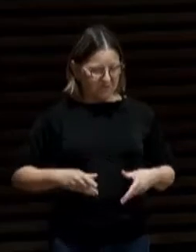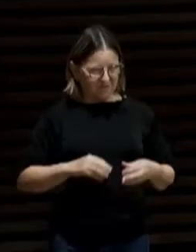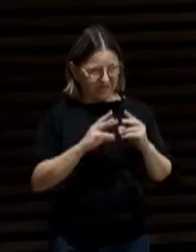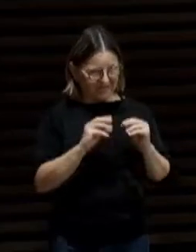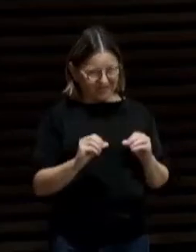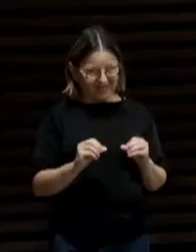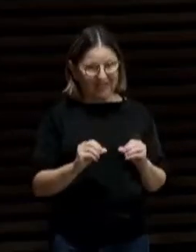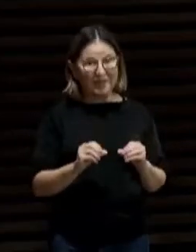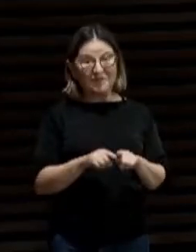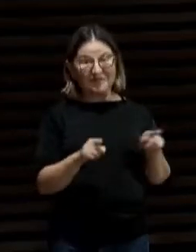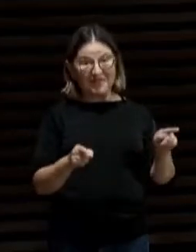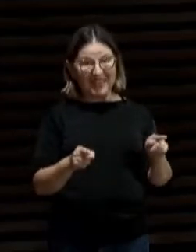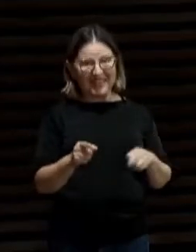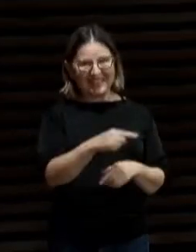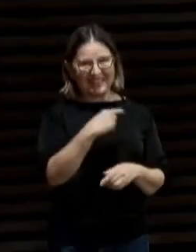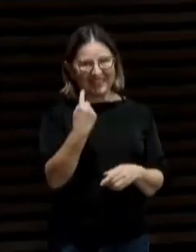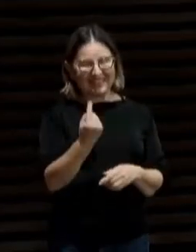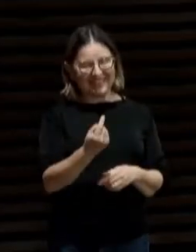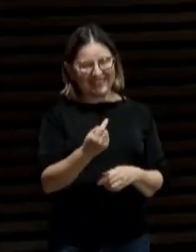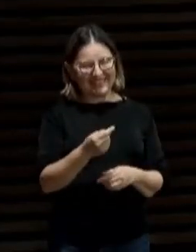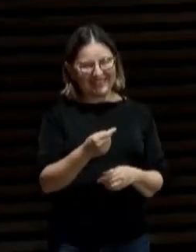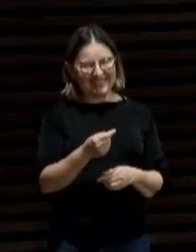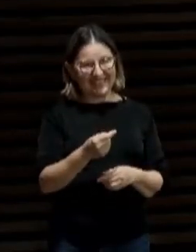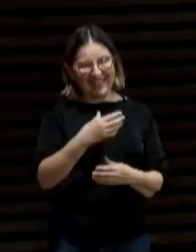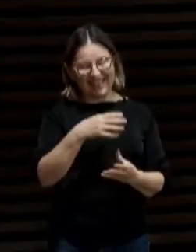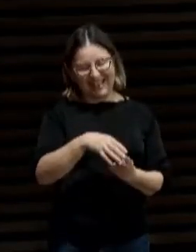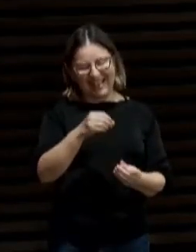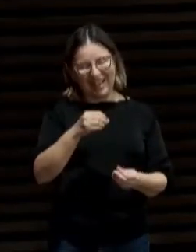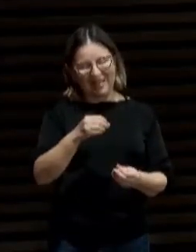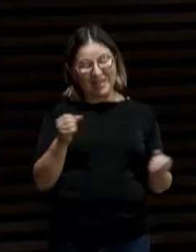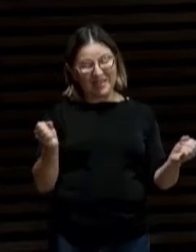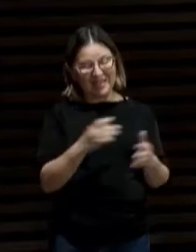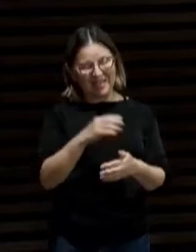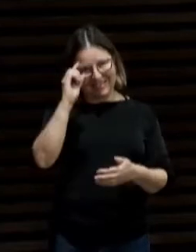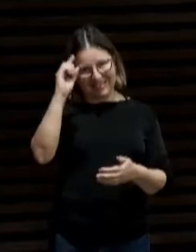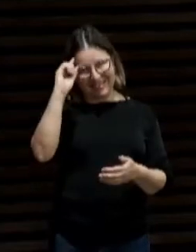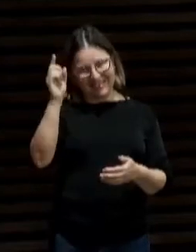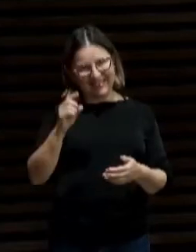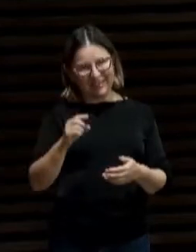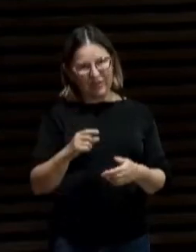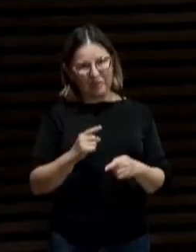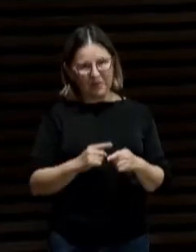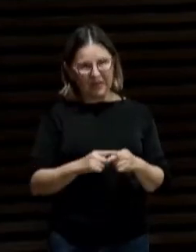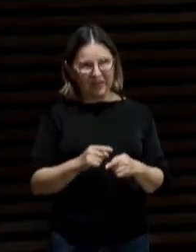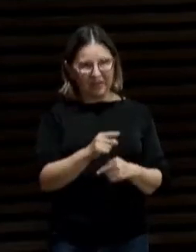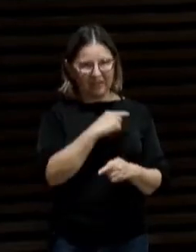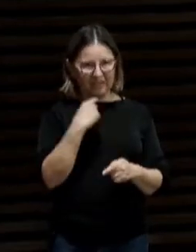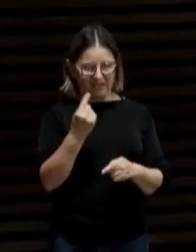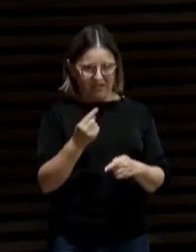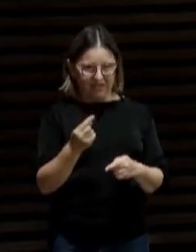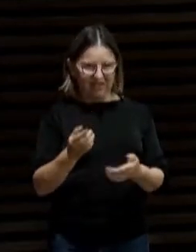o nosso homem interior se renova de dia em dia. Porque a nossa leve e momentânea